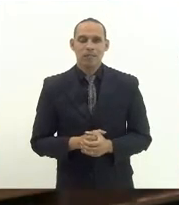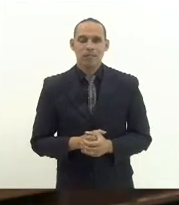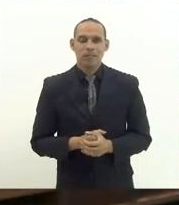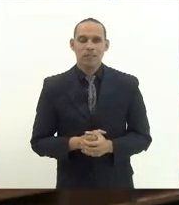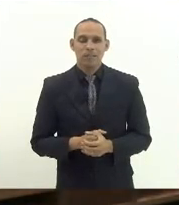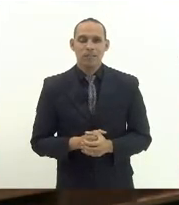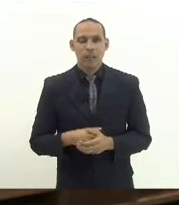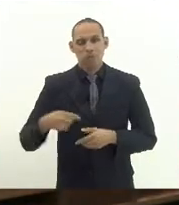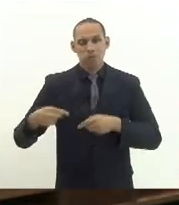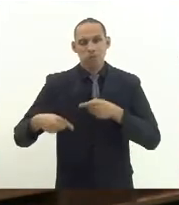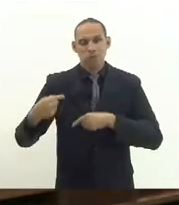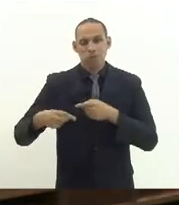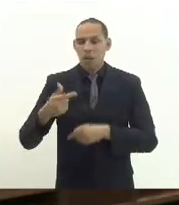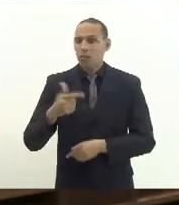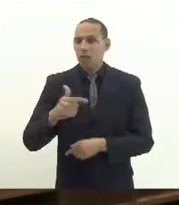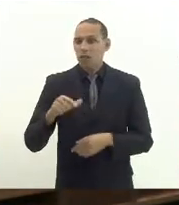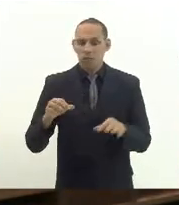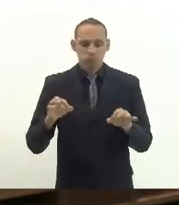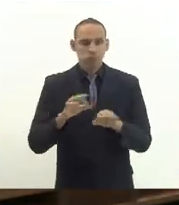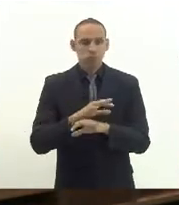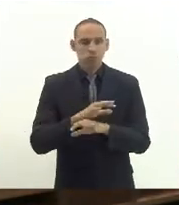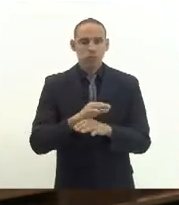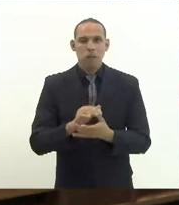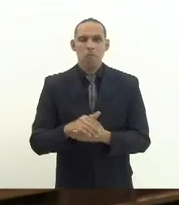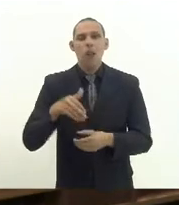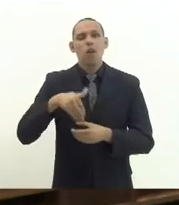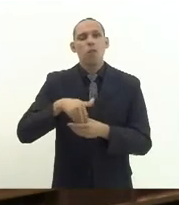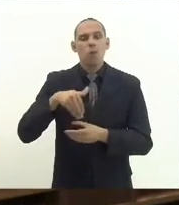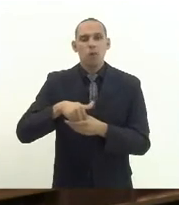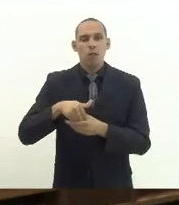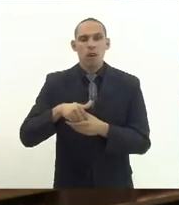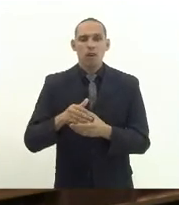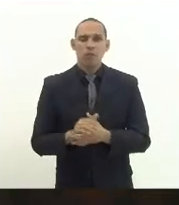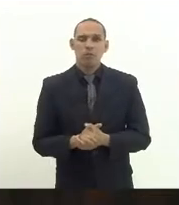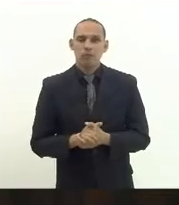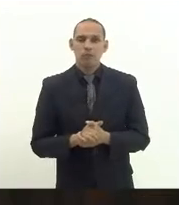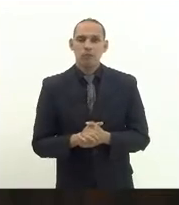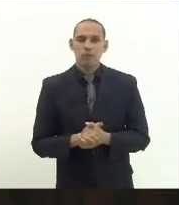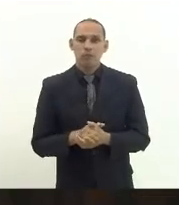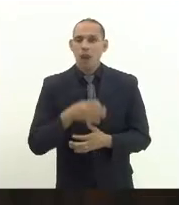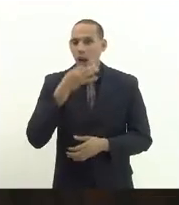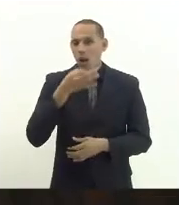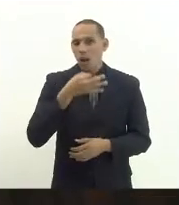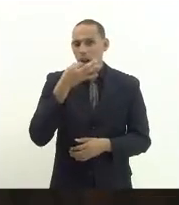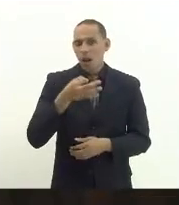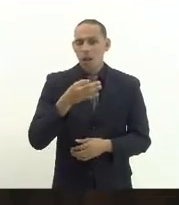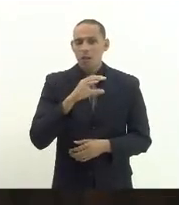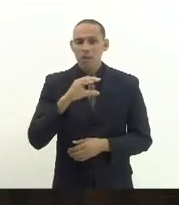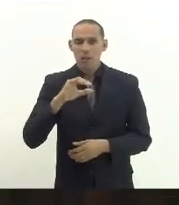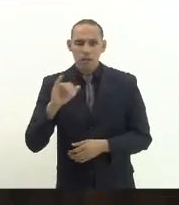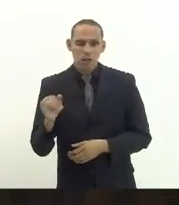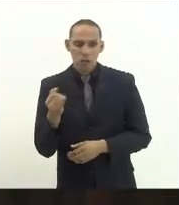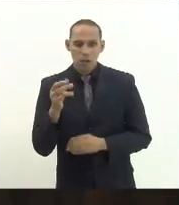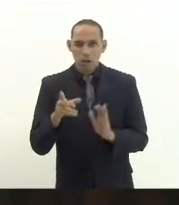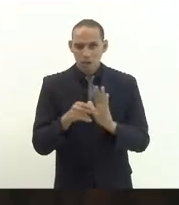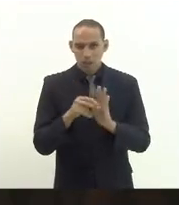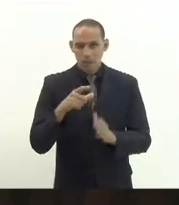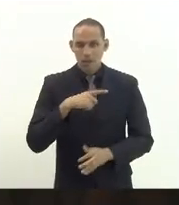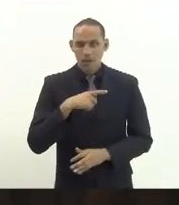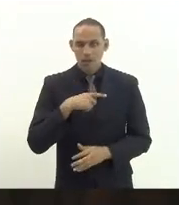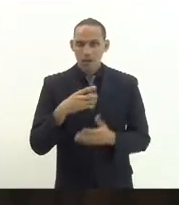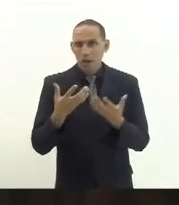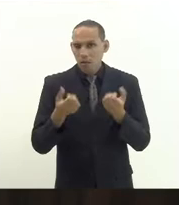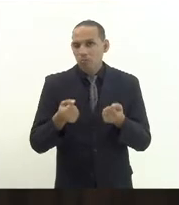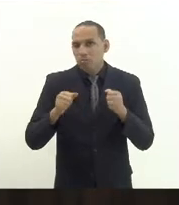em discussão 90 e Queira discutir se é da discussão e votação o parecer da comissão de condição Justiça com emenda